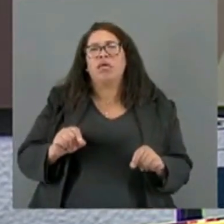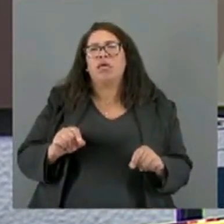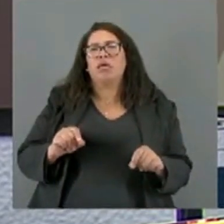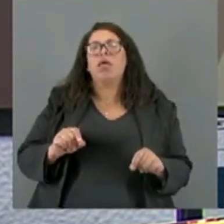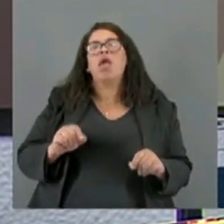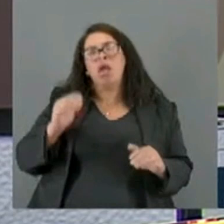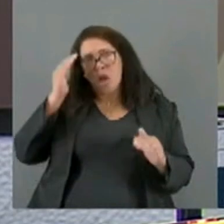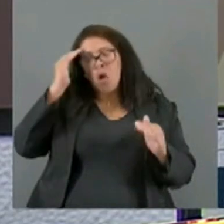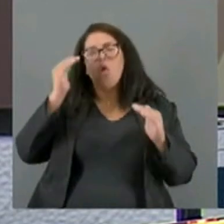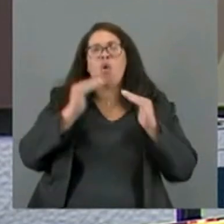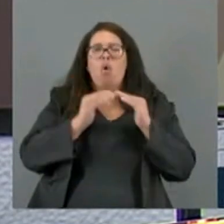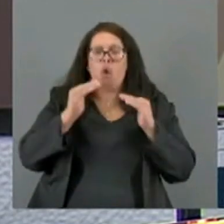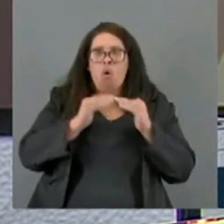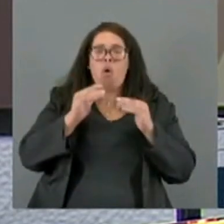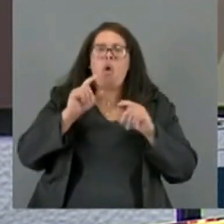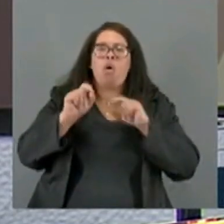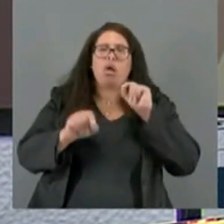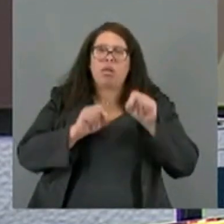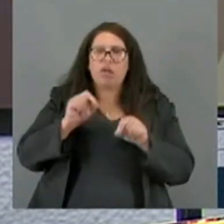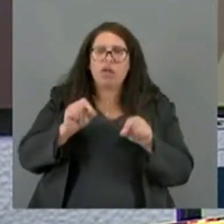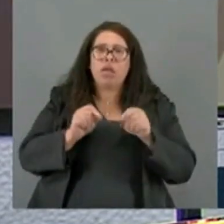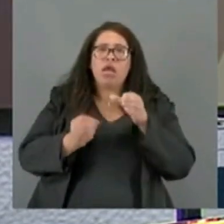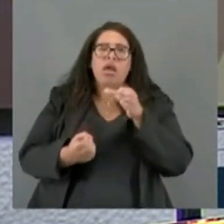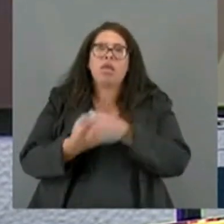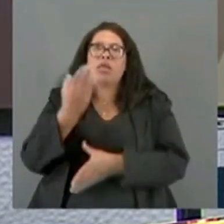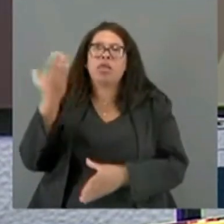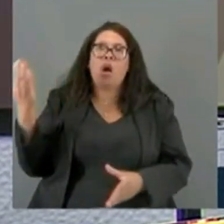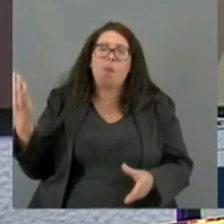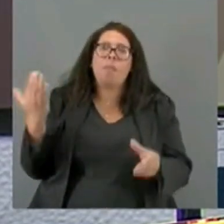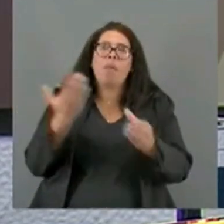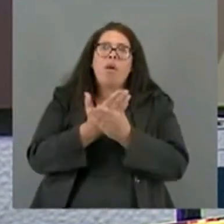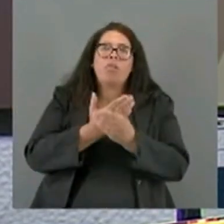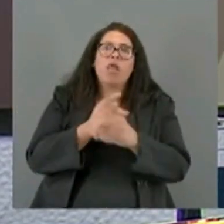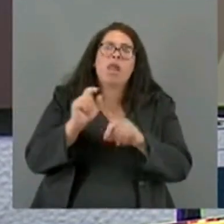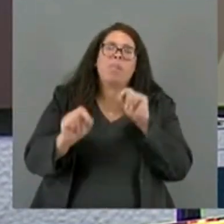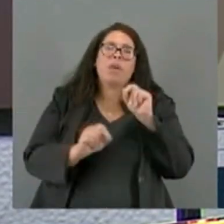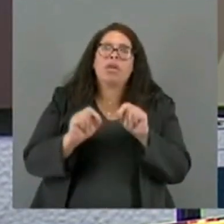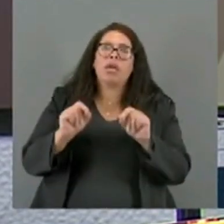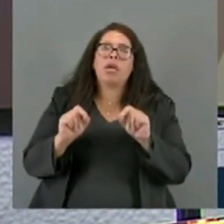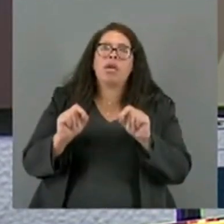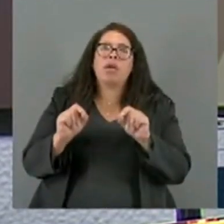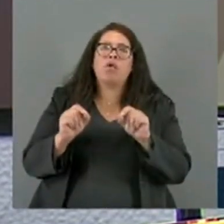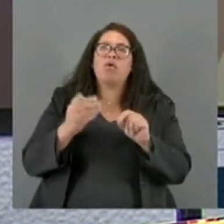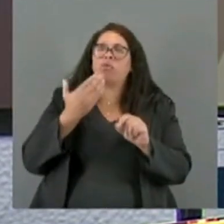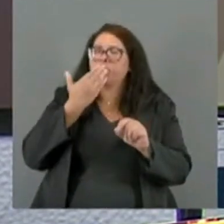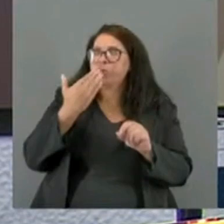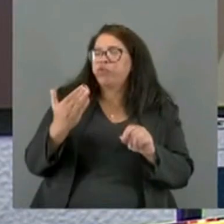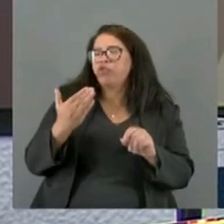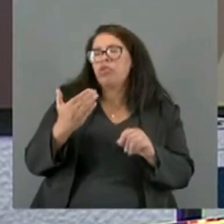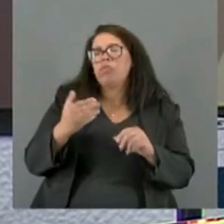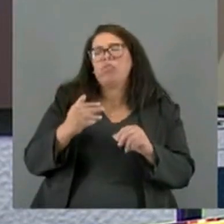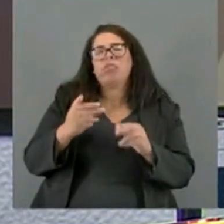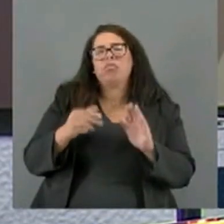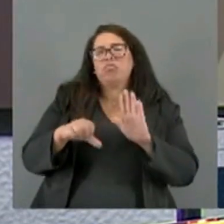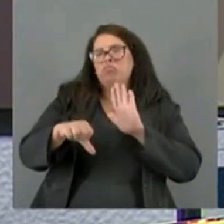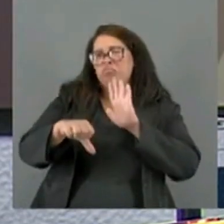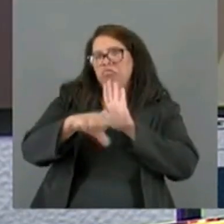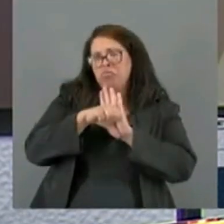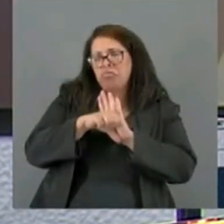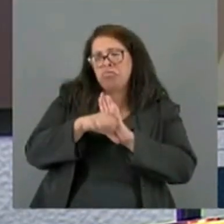a favor de qualquer instauração de processo para se apurar qualquer espécie de crime praticado de qualquer espécie de